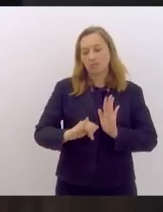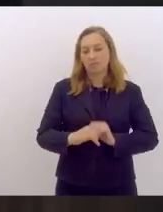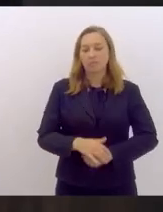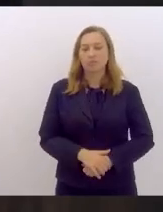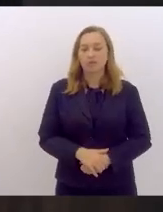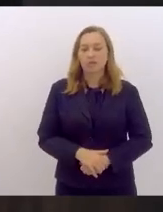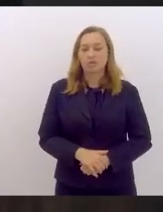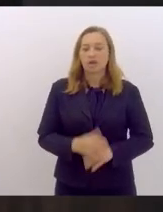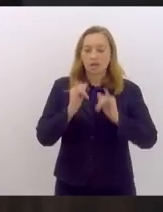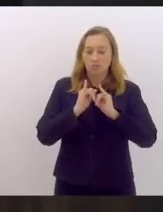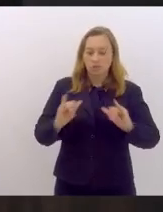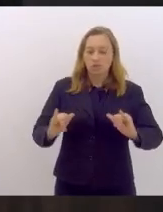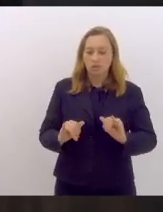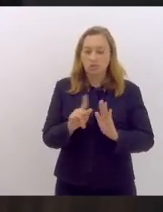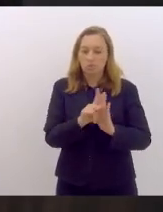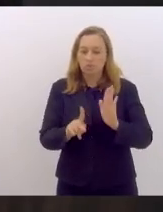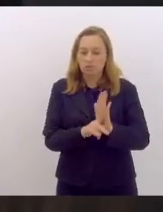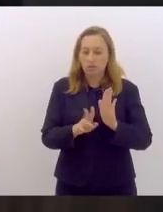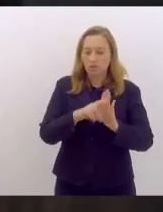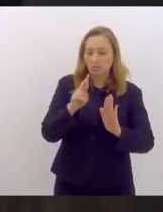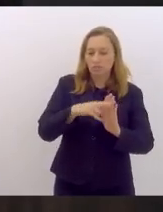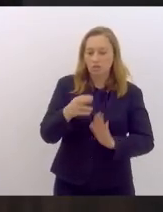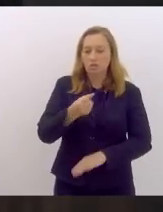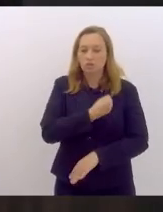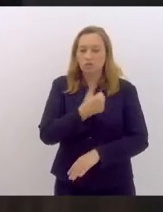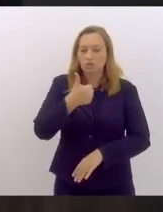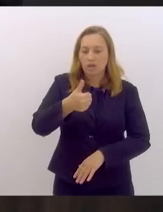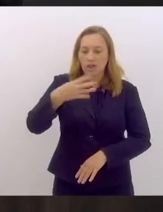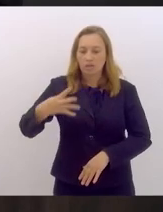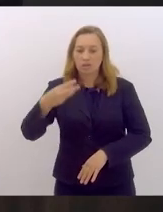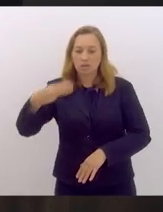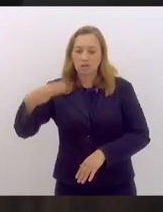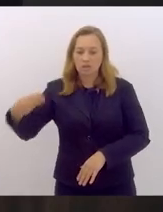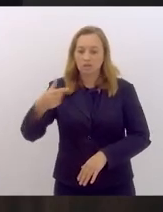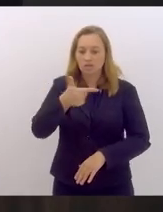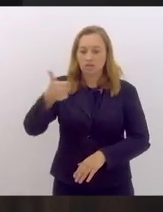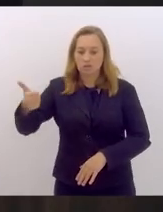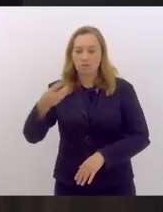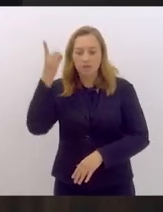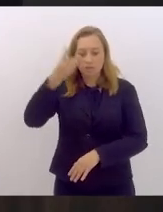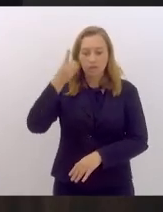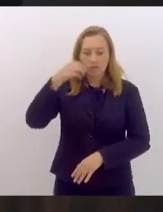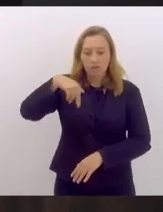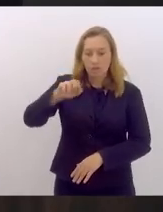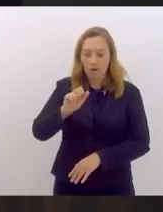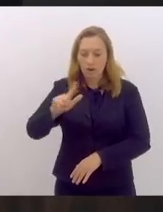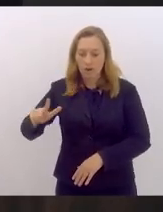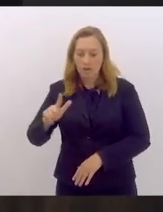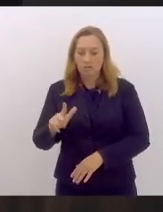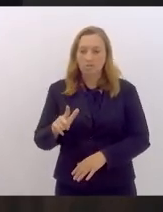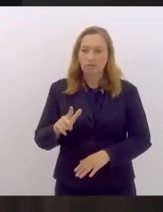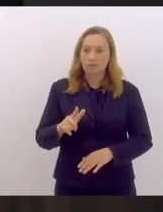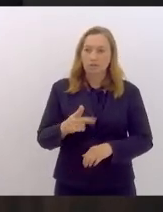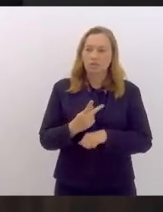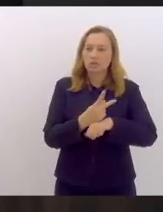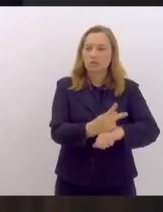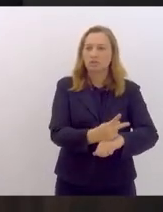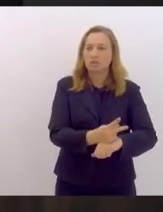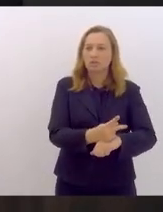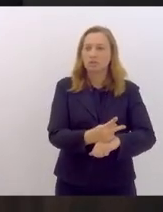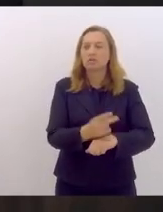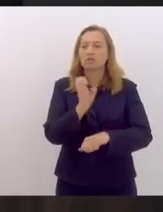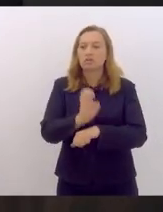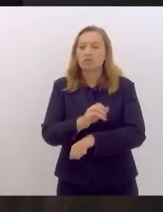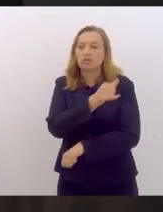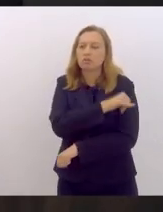promulgação. Anuncio o projeto de resolução número 1433, de 22, de autoria do deputado Noel de Carvalho, que concede o título de benemérito do